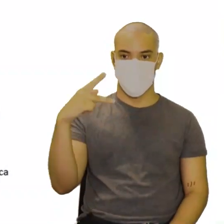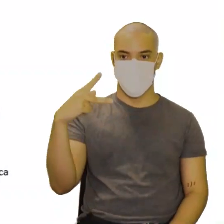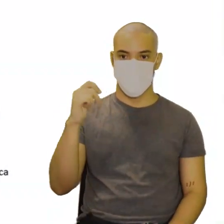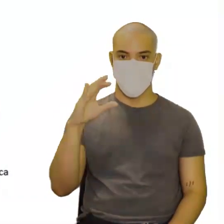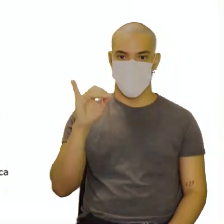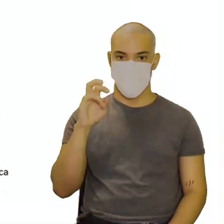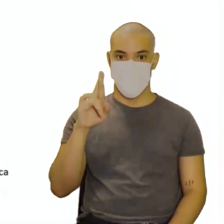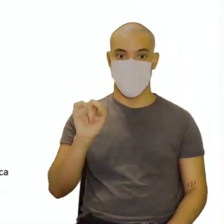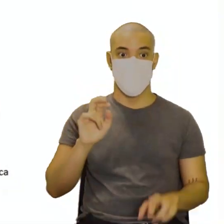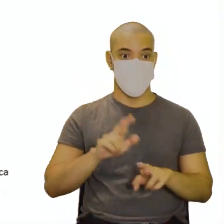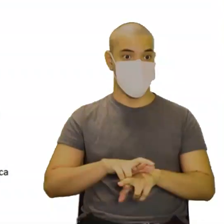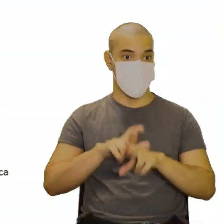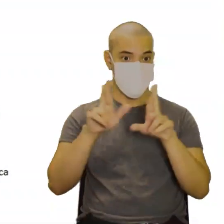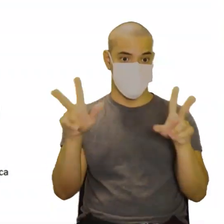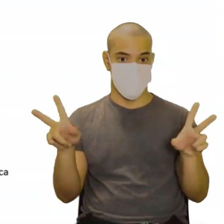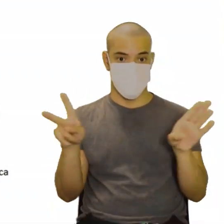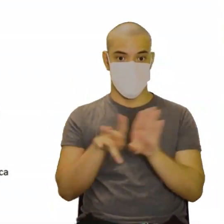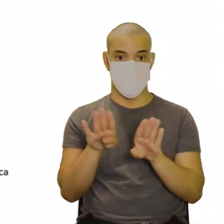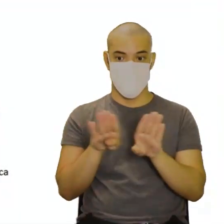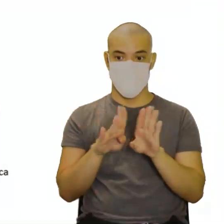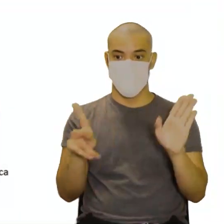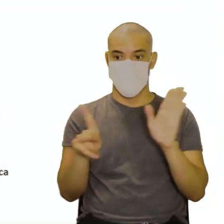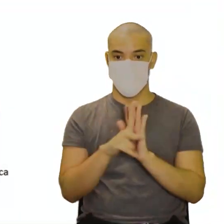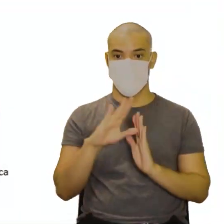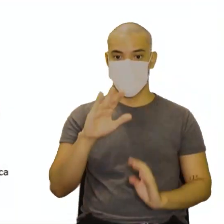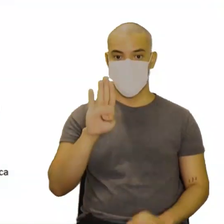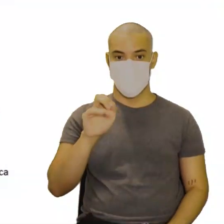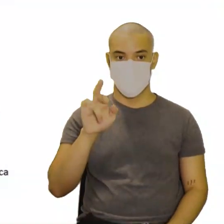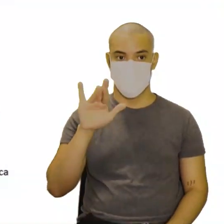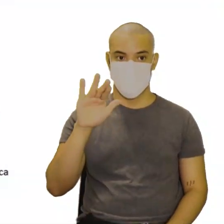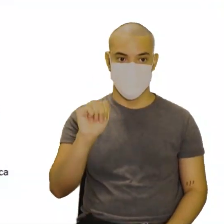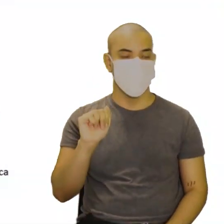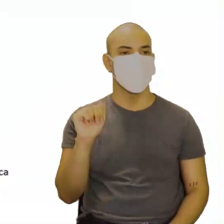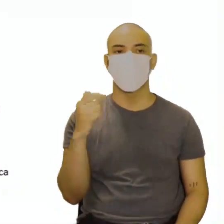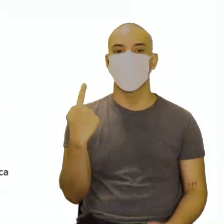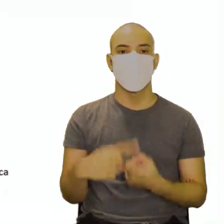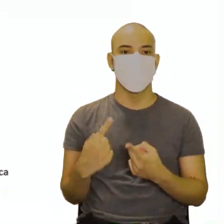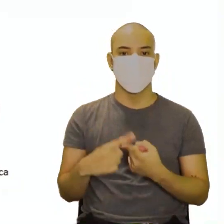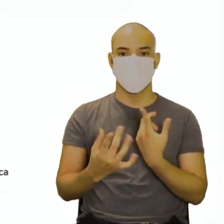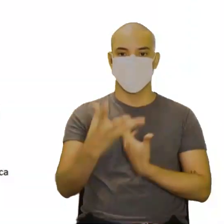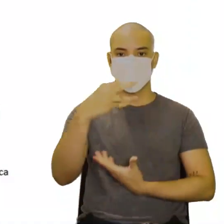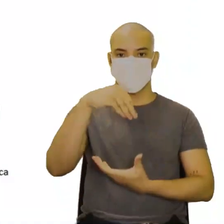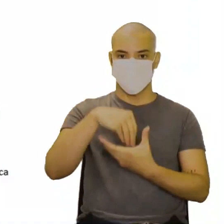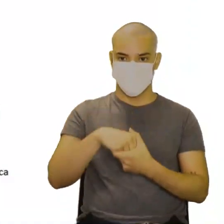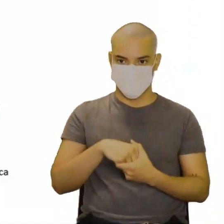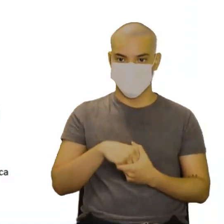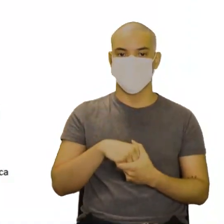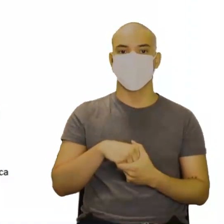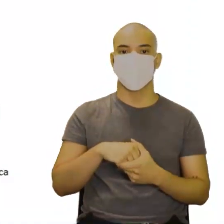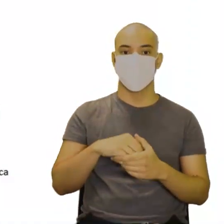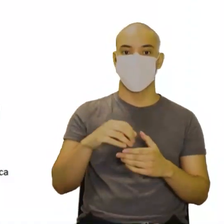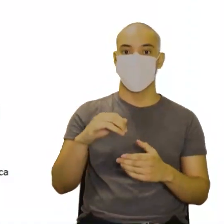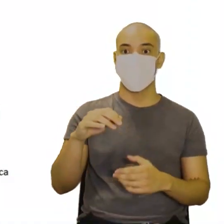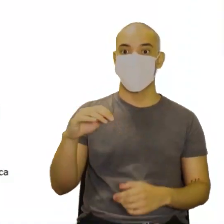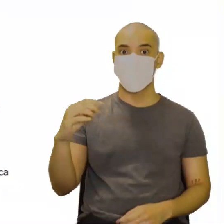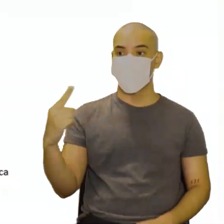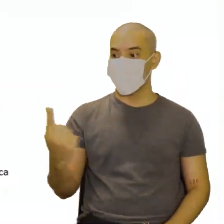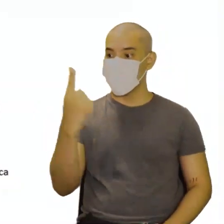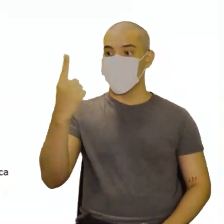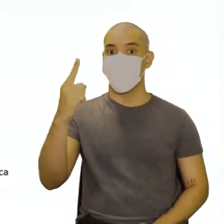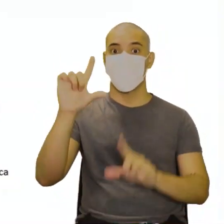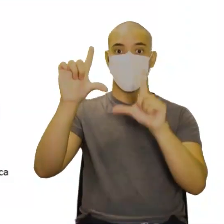é diferente da bateria. Por quê? O carregamento e o descarregamento é muito